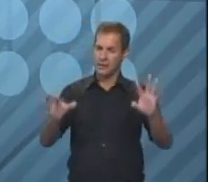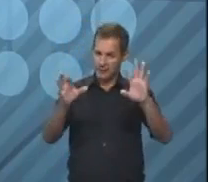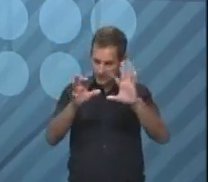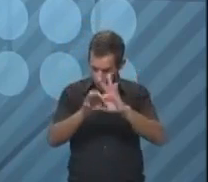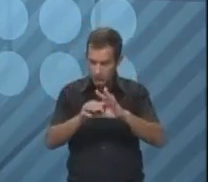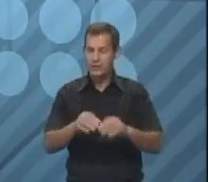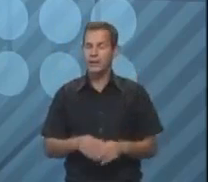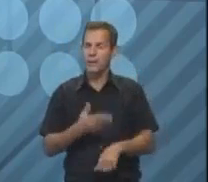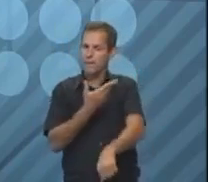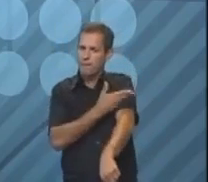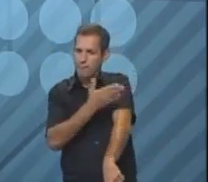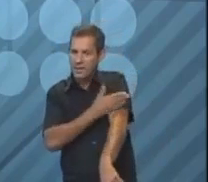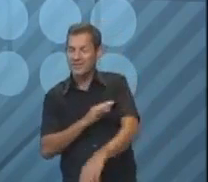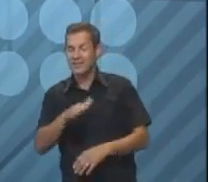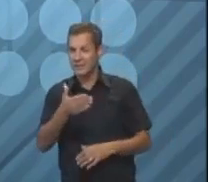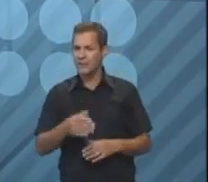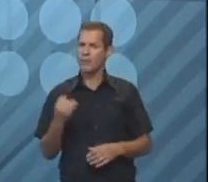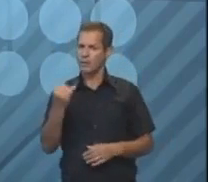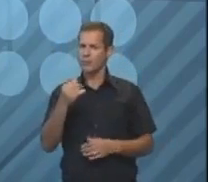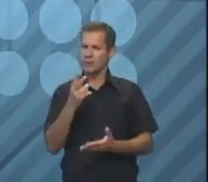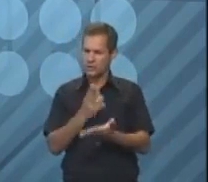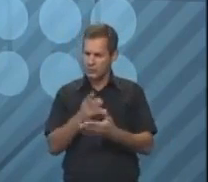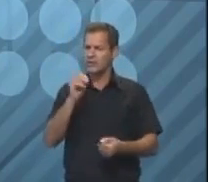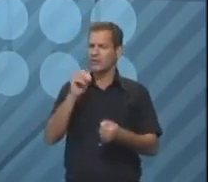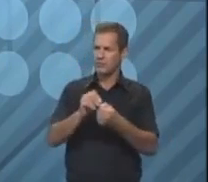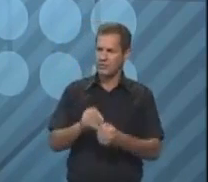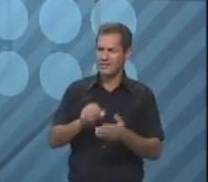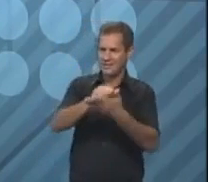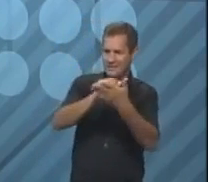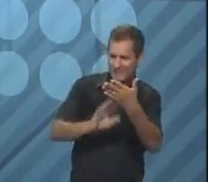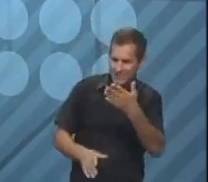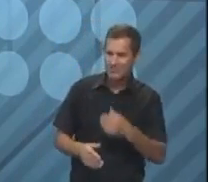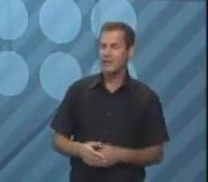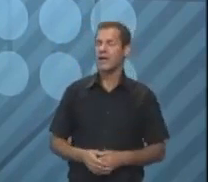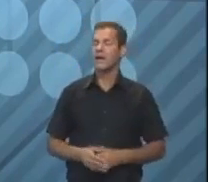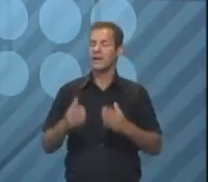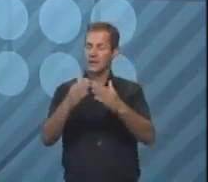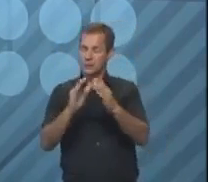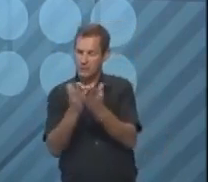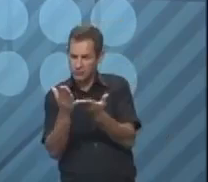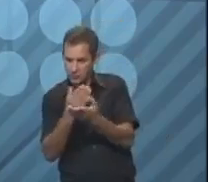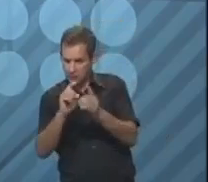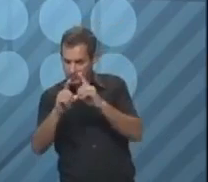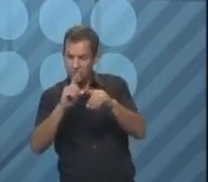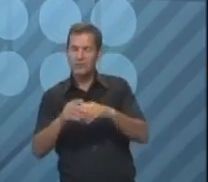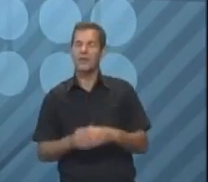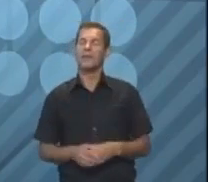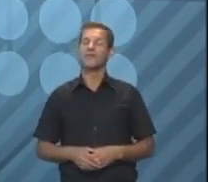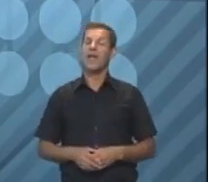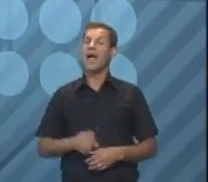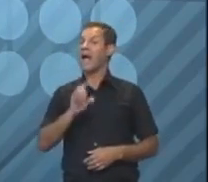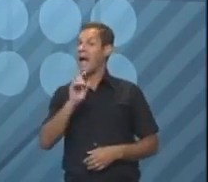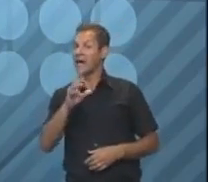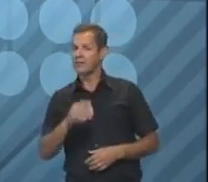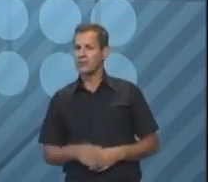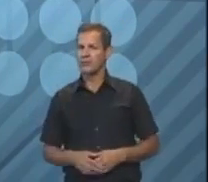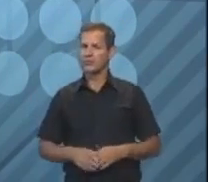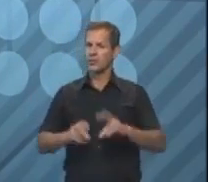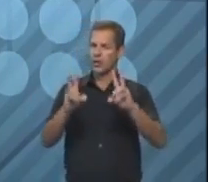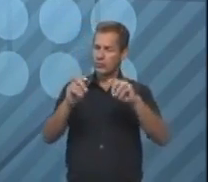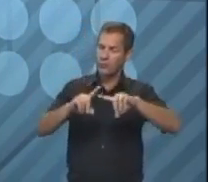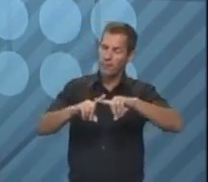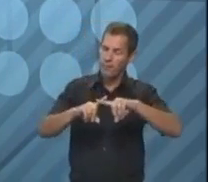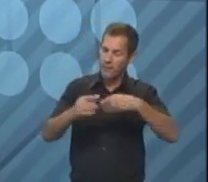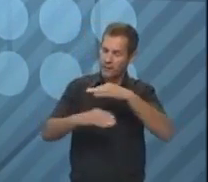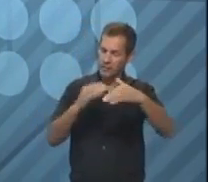integrais praticando. Então, é importante que você faça os exercícios propostos no livro didático, né? Não só desse conteúdo,